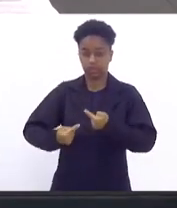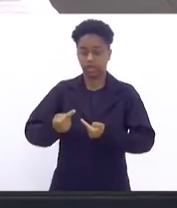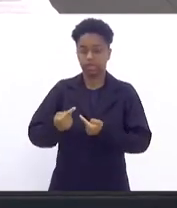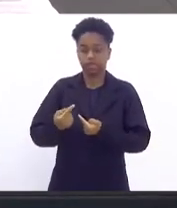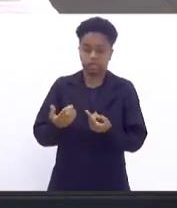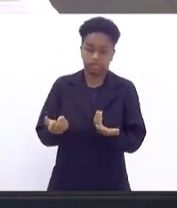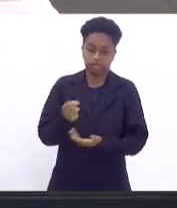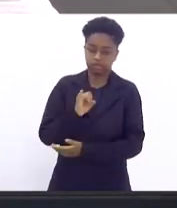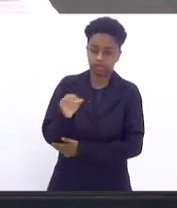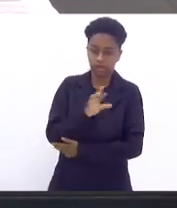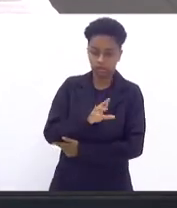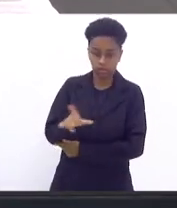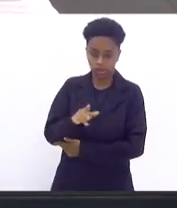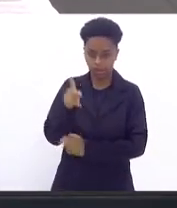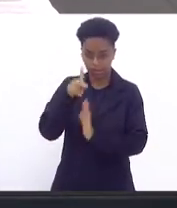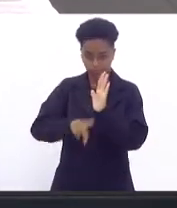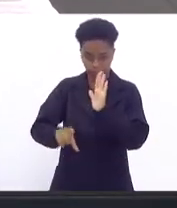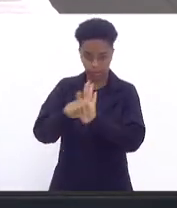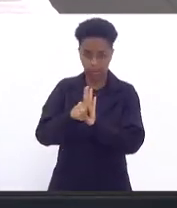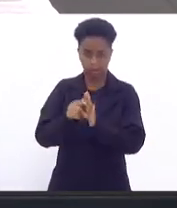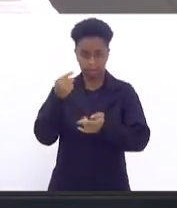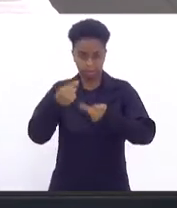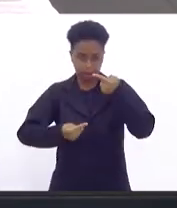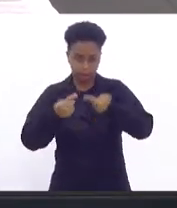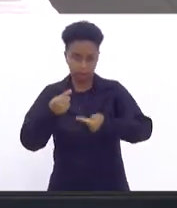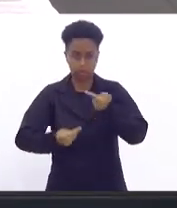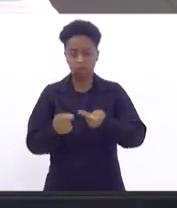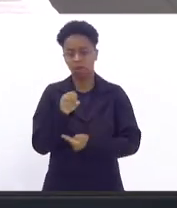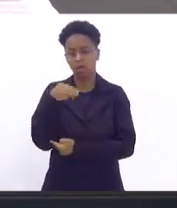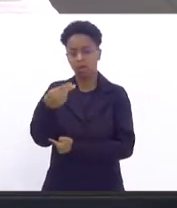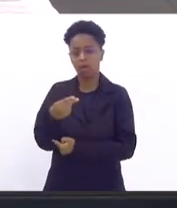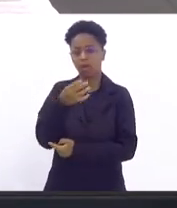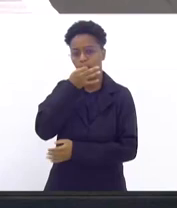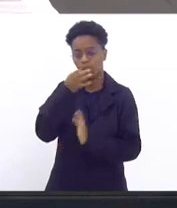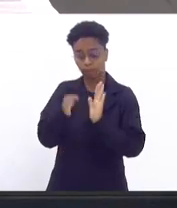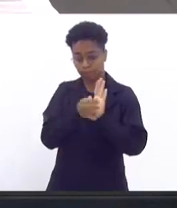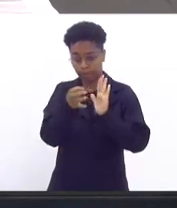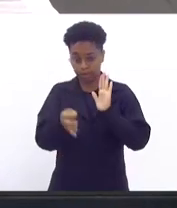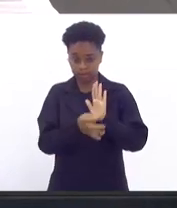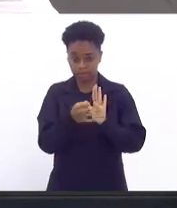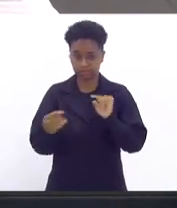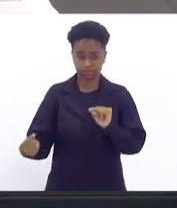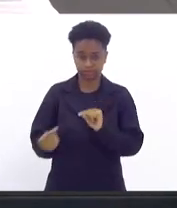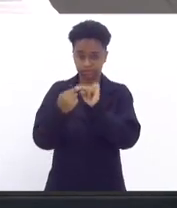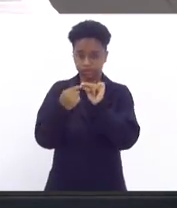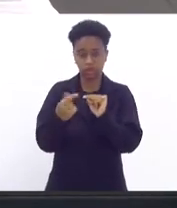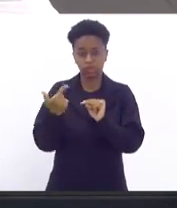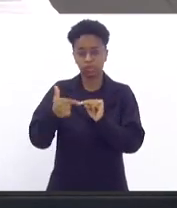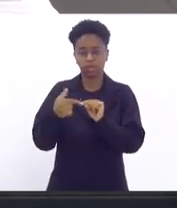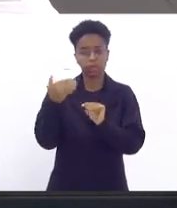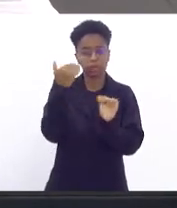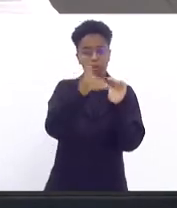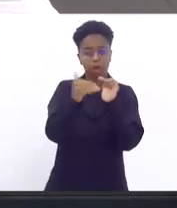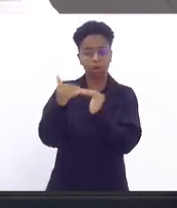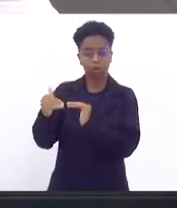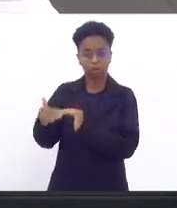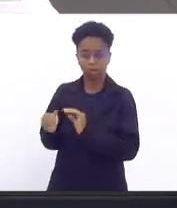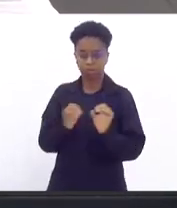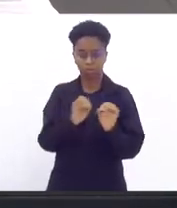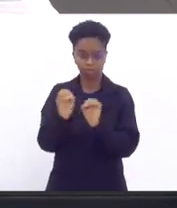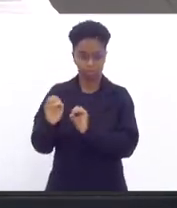uma não é um pele polêmico o parecer favorável quer dizer não contraria a parte né